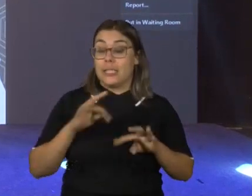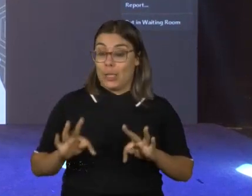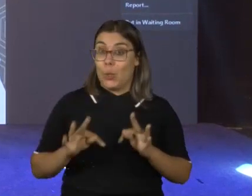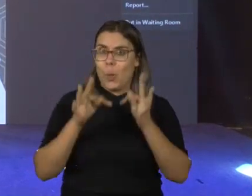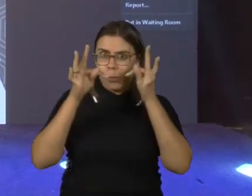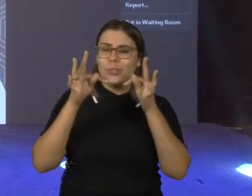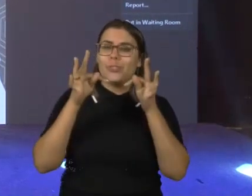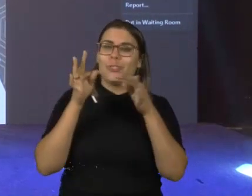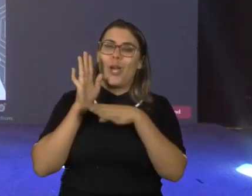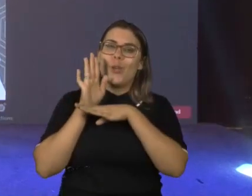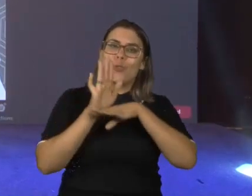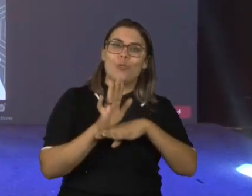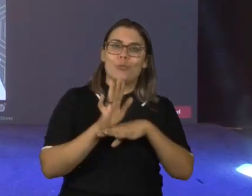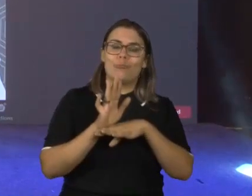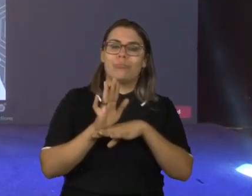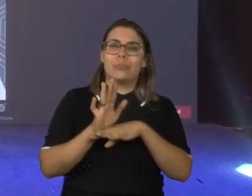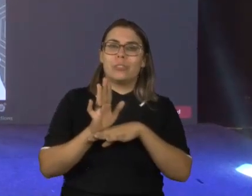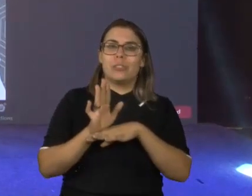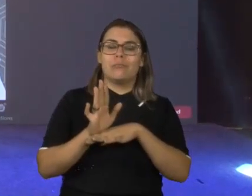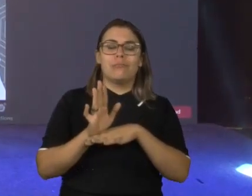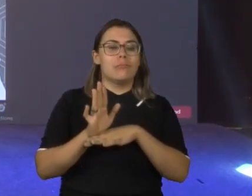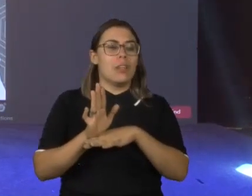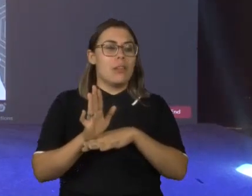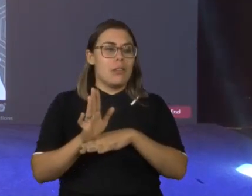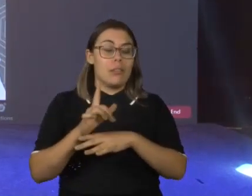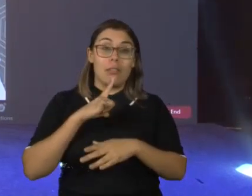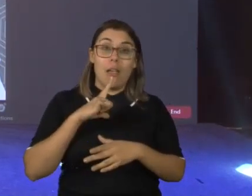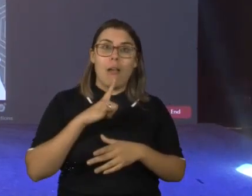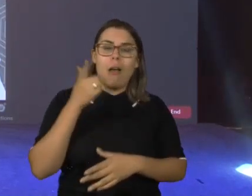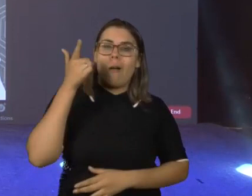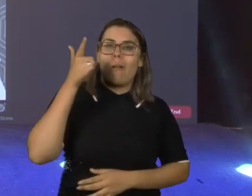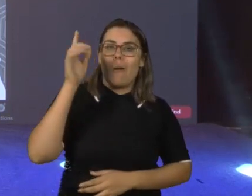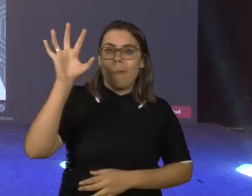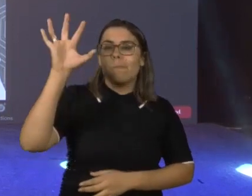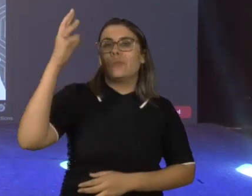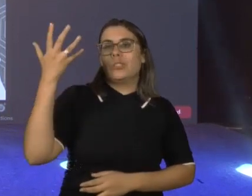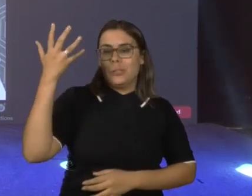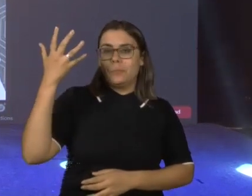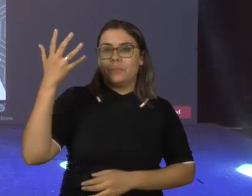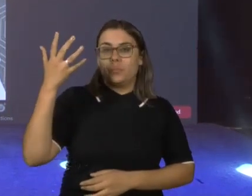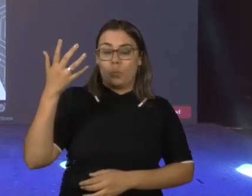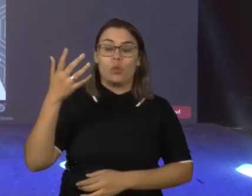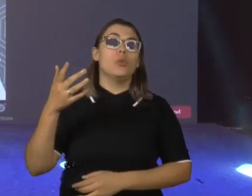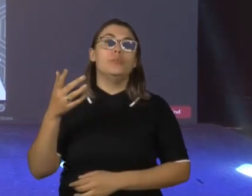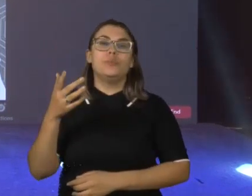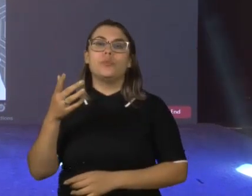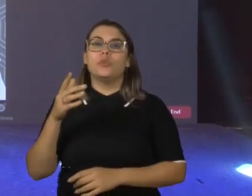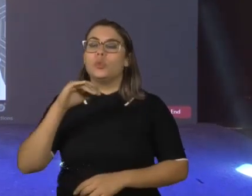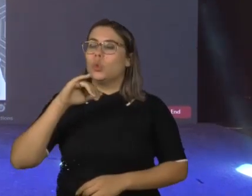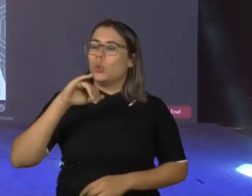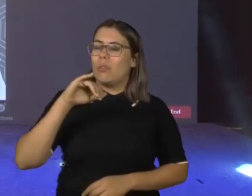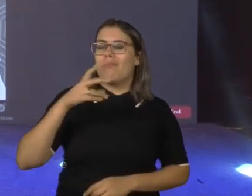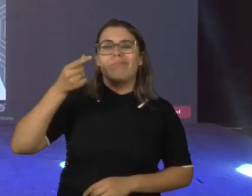uma maneira dessa comunicação, ela existir, ser efetiva, né? Lá na Expedição 21, o João, e eu